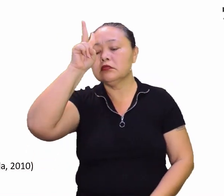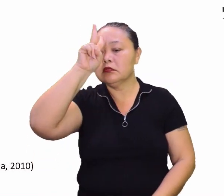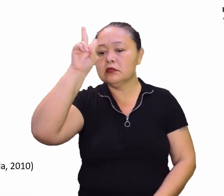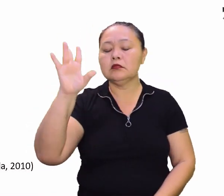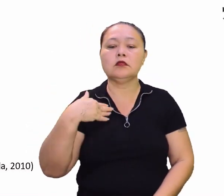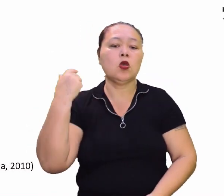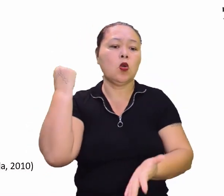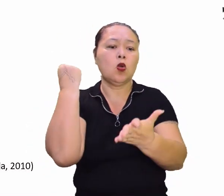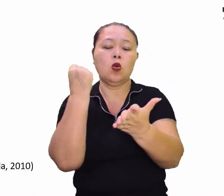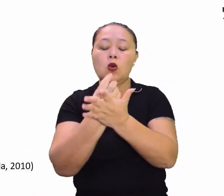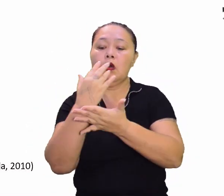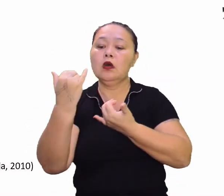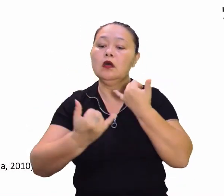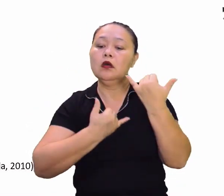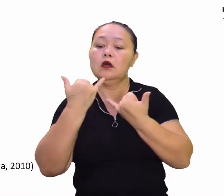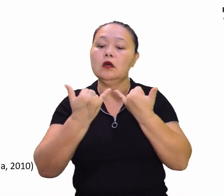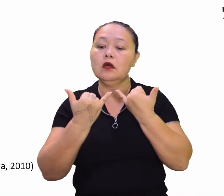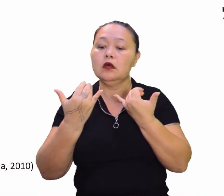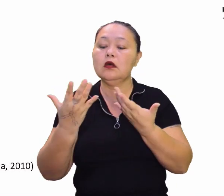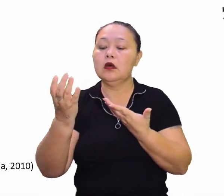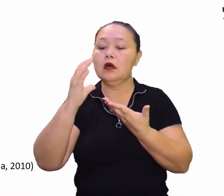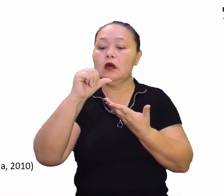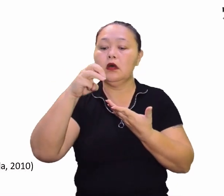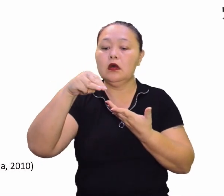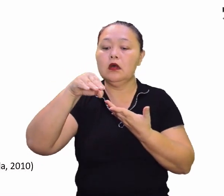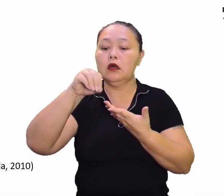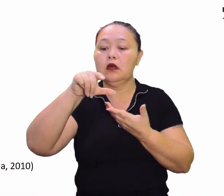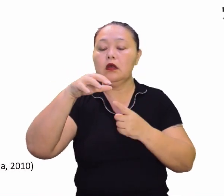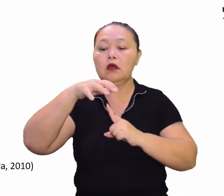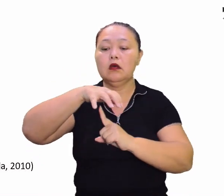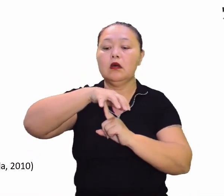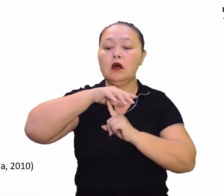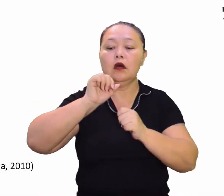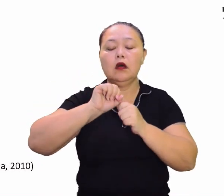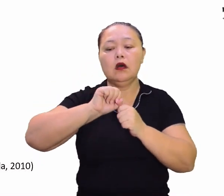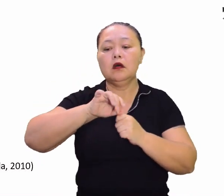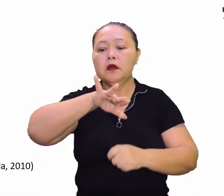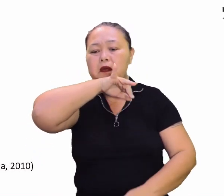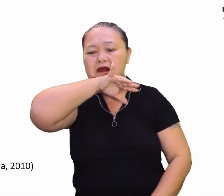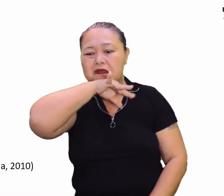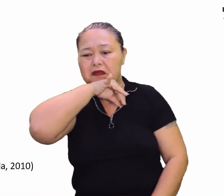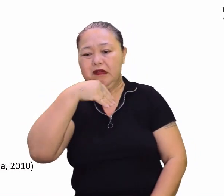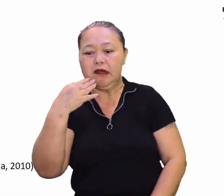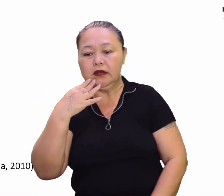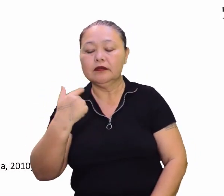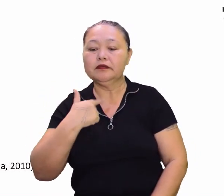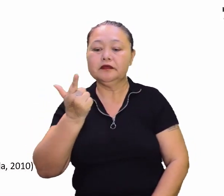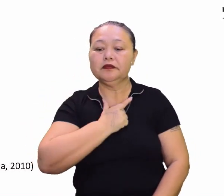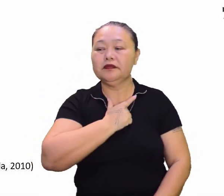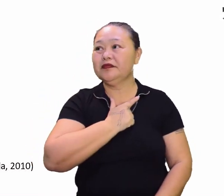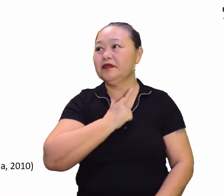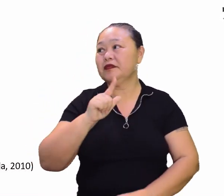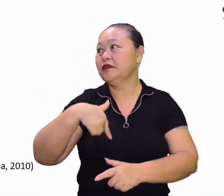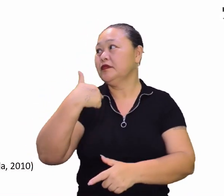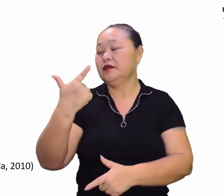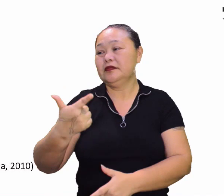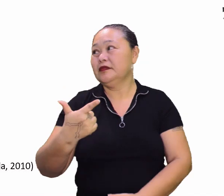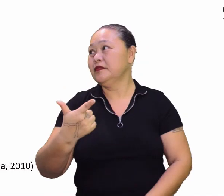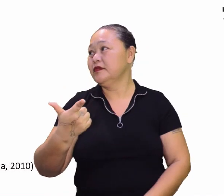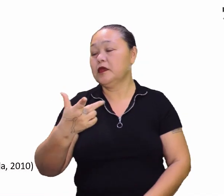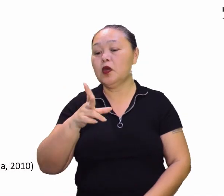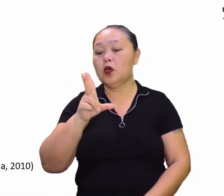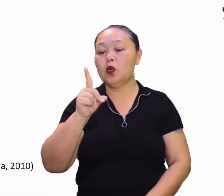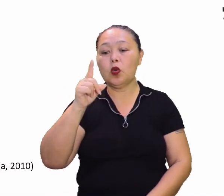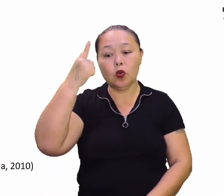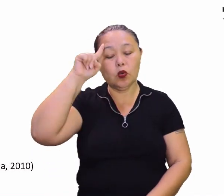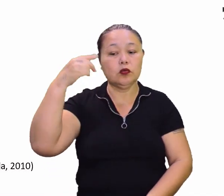A gente comprava um brinquedo lá no camelô, Rogério, era umas porcaria. Era feio. Demorava nem um dia o